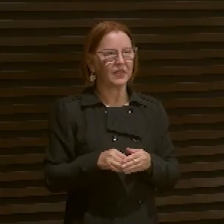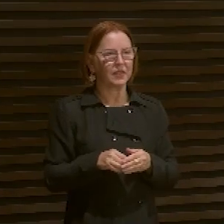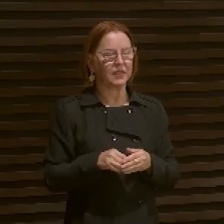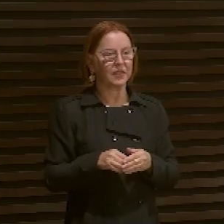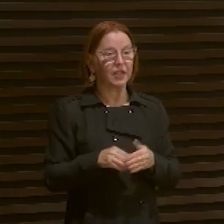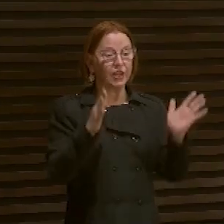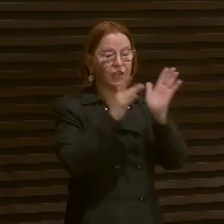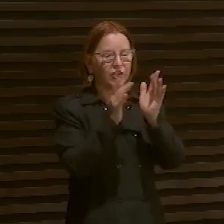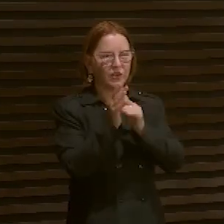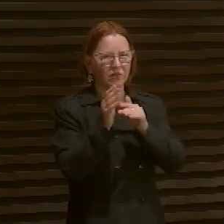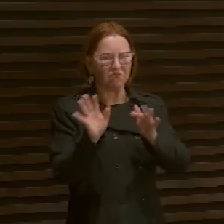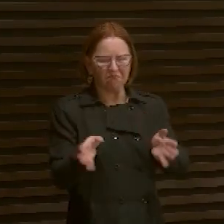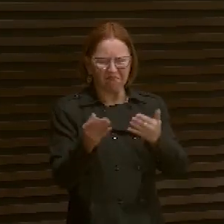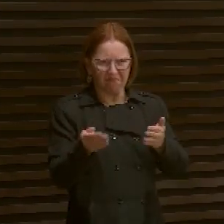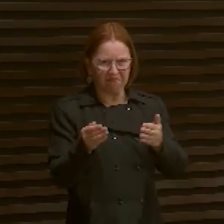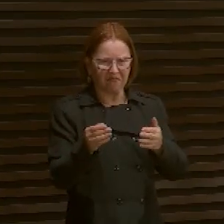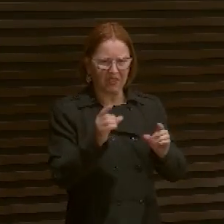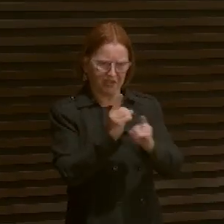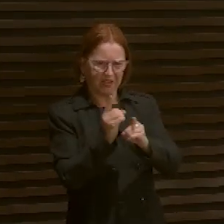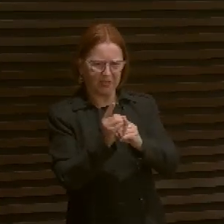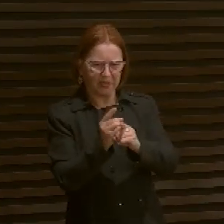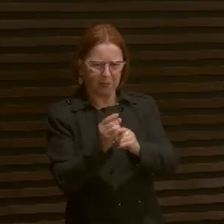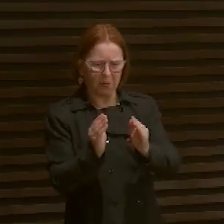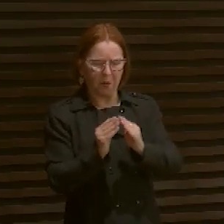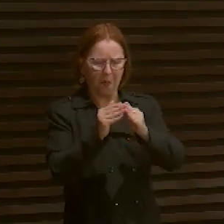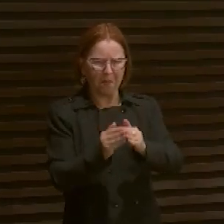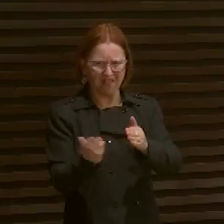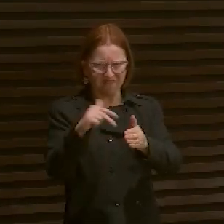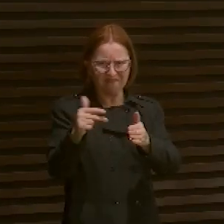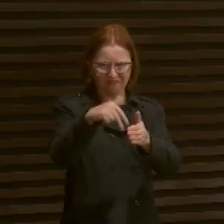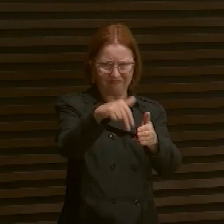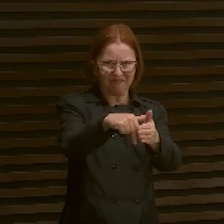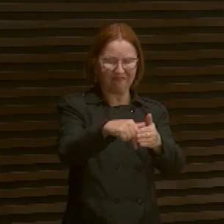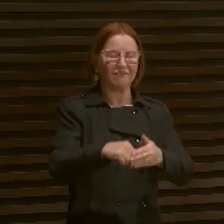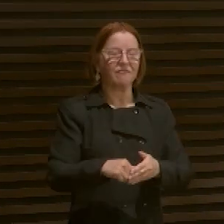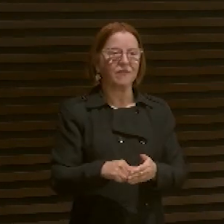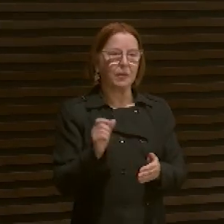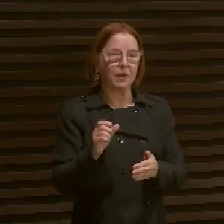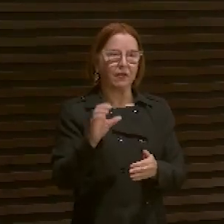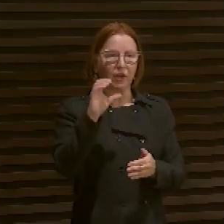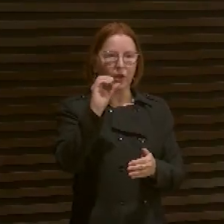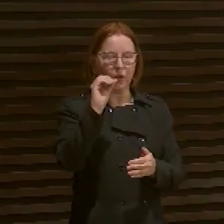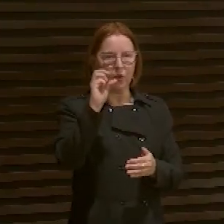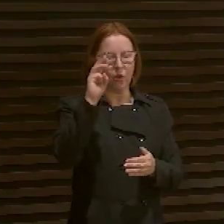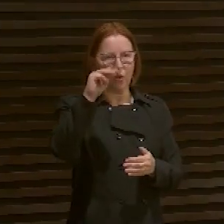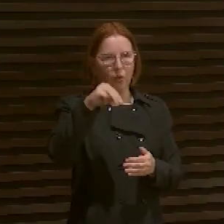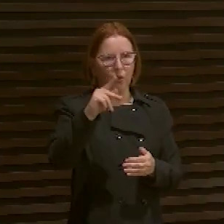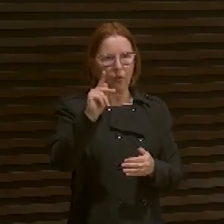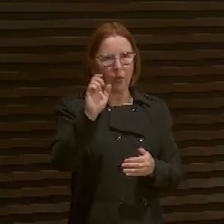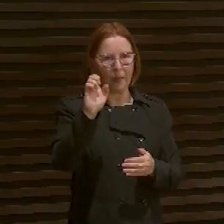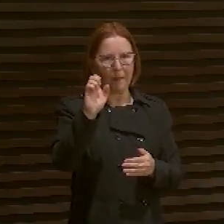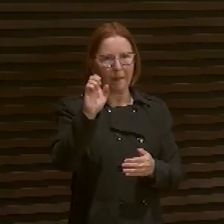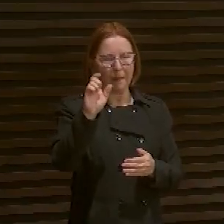compeliu Jesus os discípulos a embarcar. Essa palavra compelir, o que significa compelir? Vou dar um